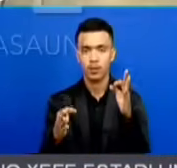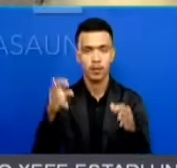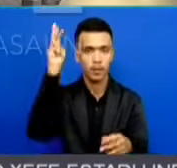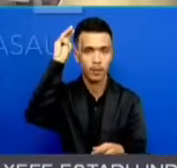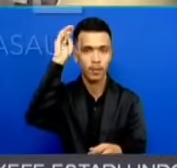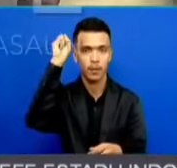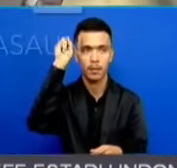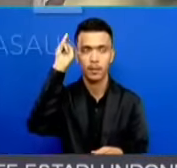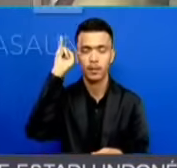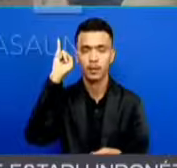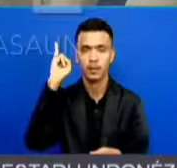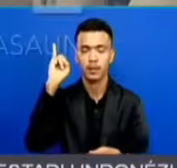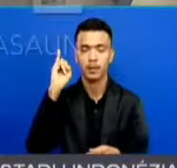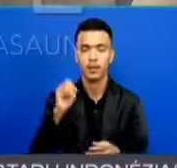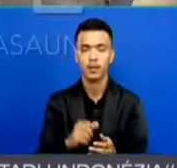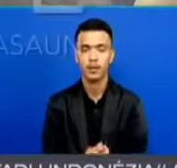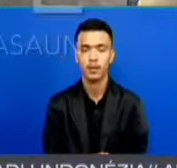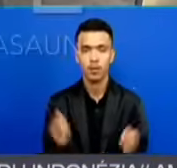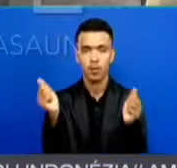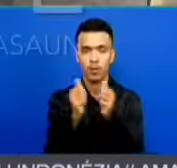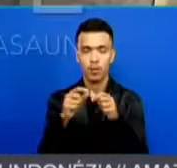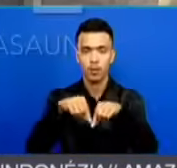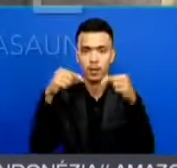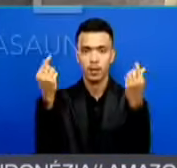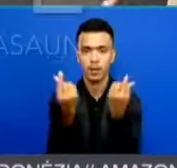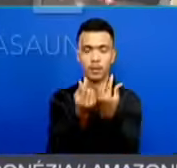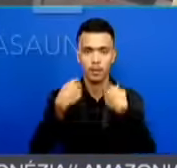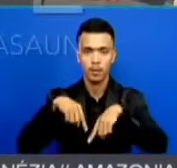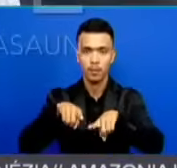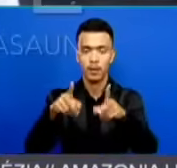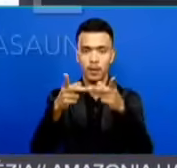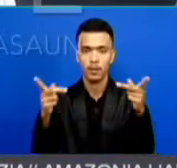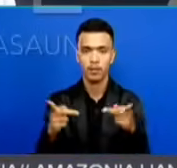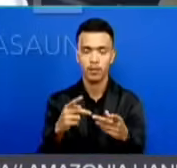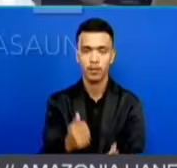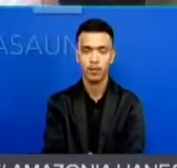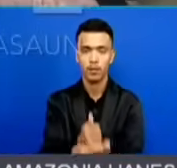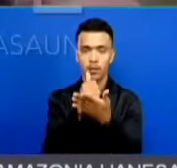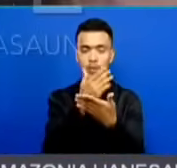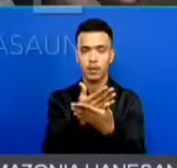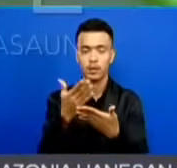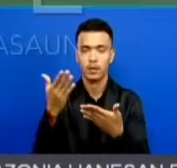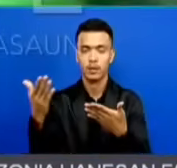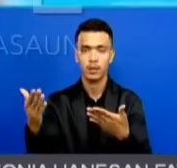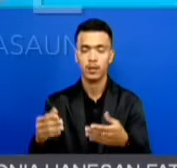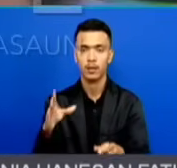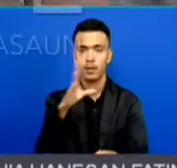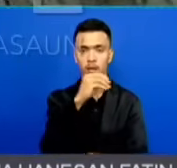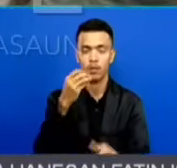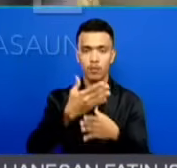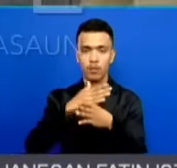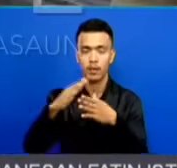ministra solidaridade social no inclusão honi equipa, to queres fatin hodi fo apoio sasang necessidade básica, no mos